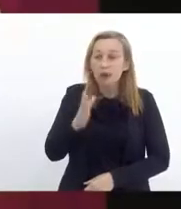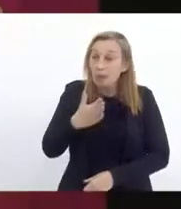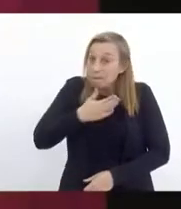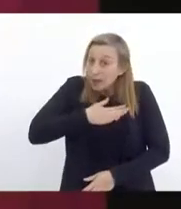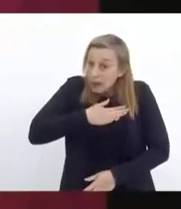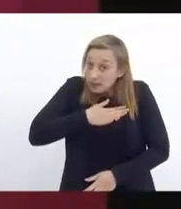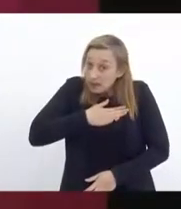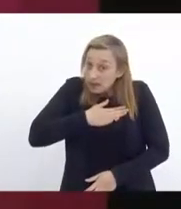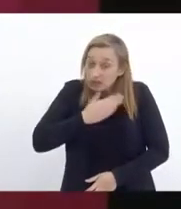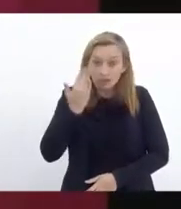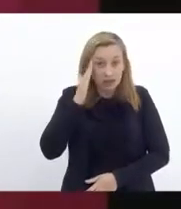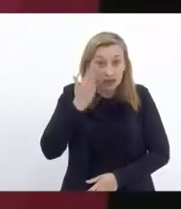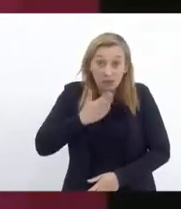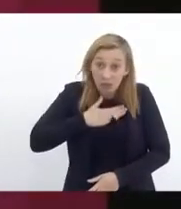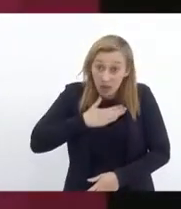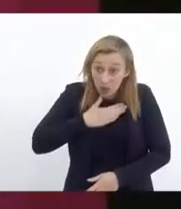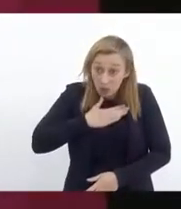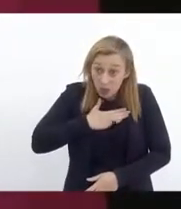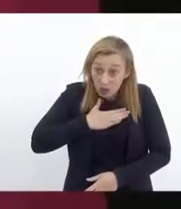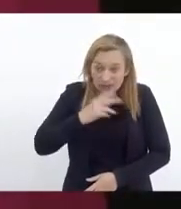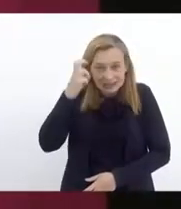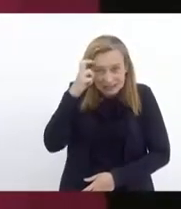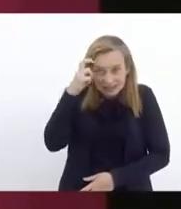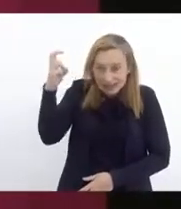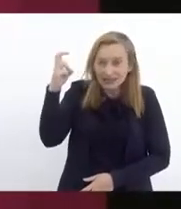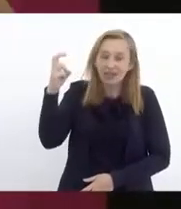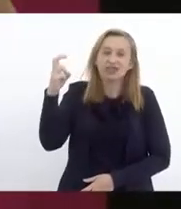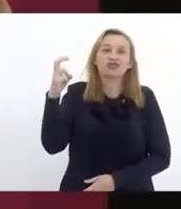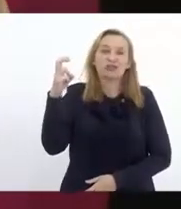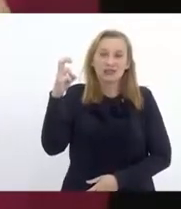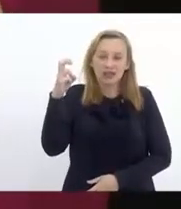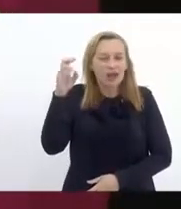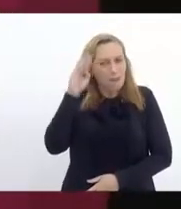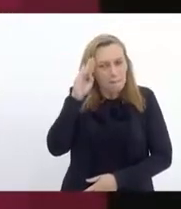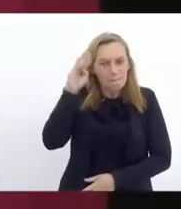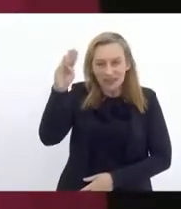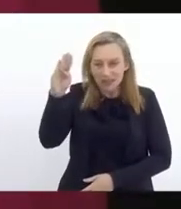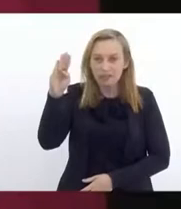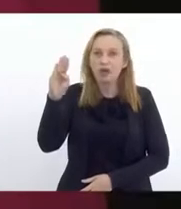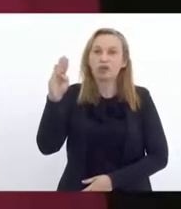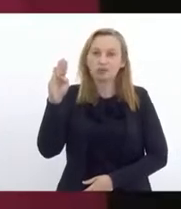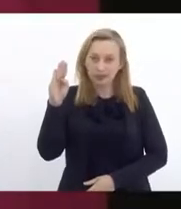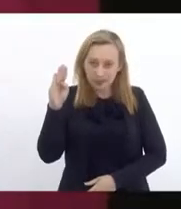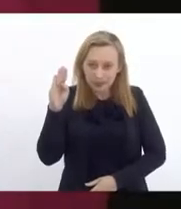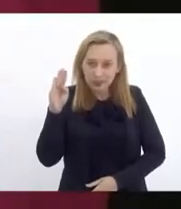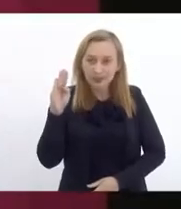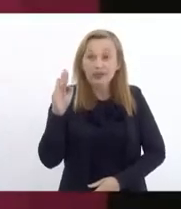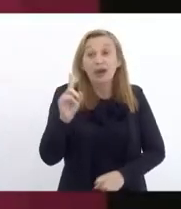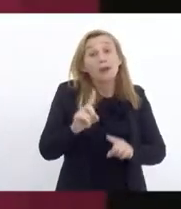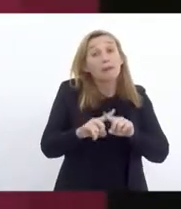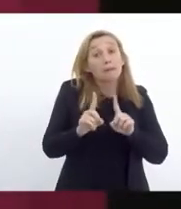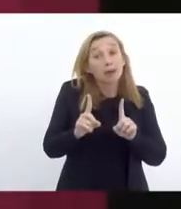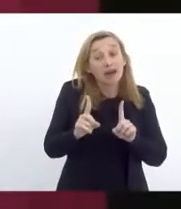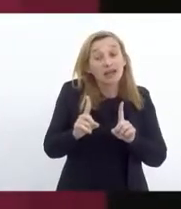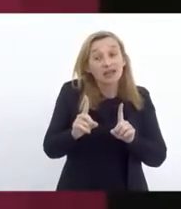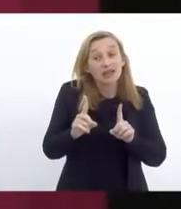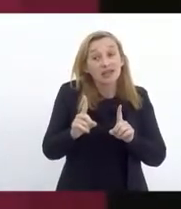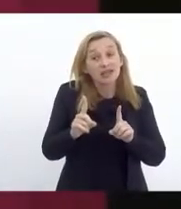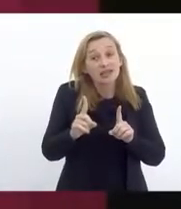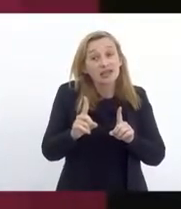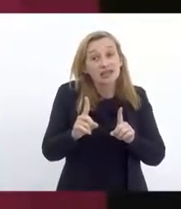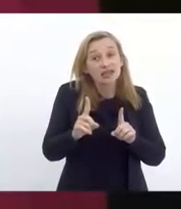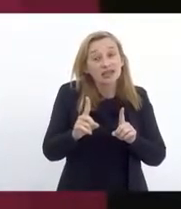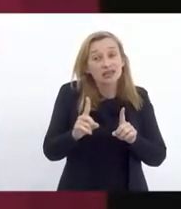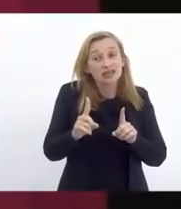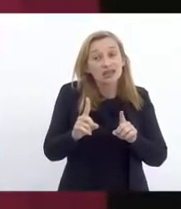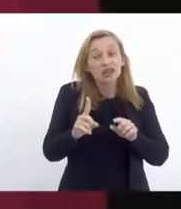no meu entendimento, a inteligência, ela é fundamental, mas a mão de obra, ela